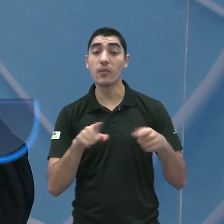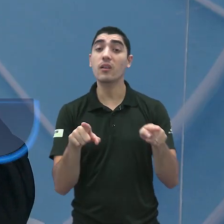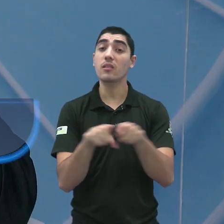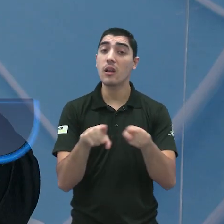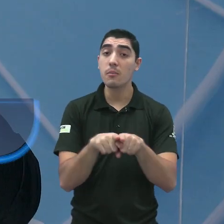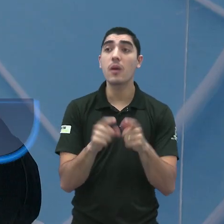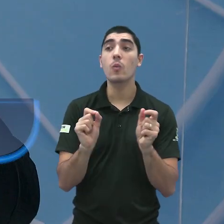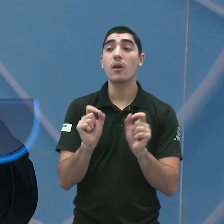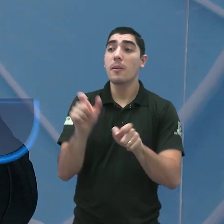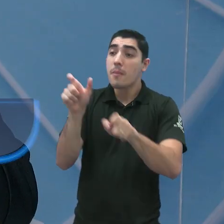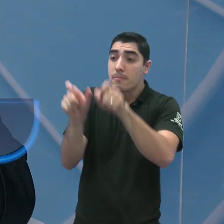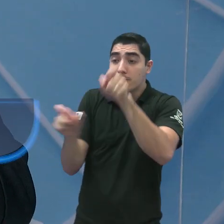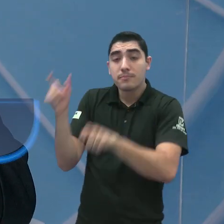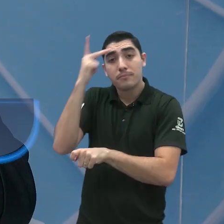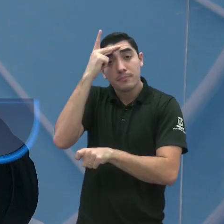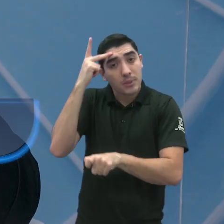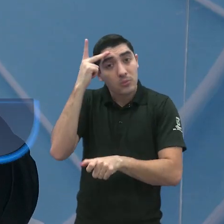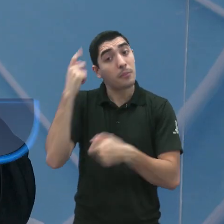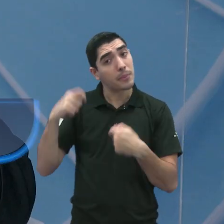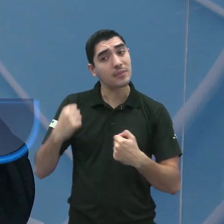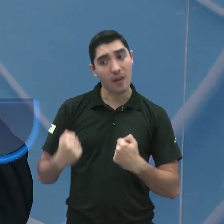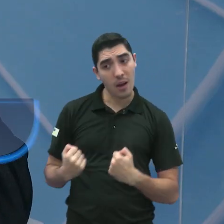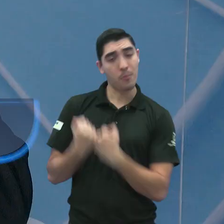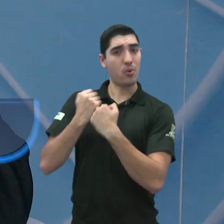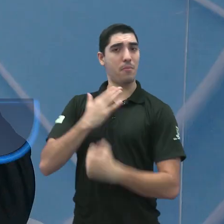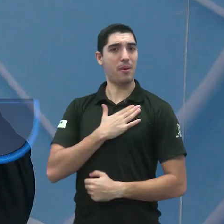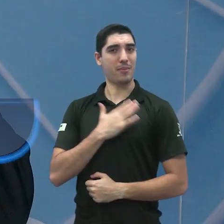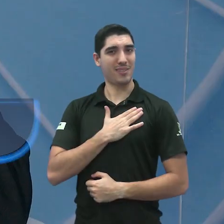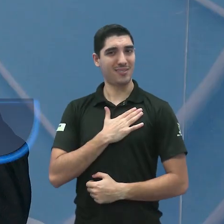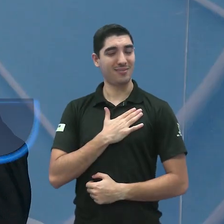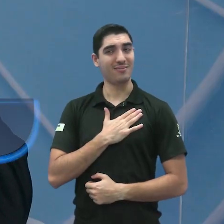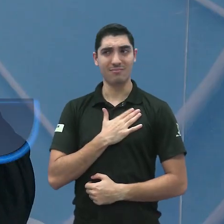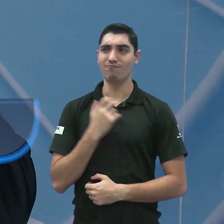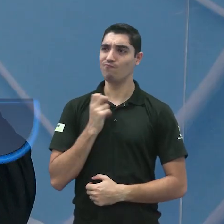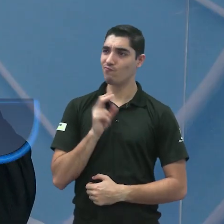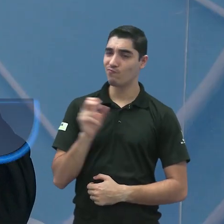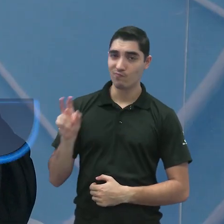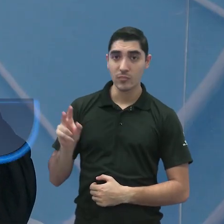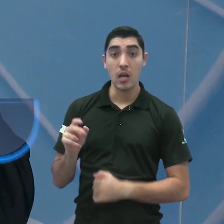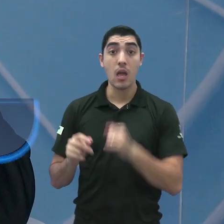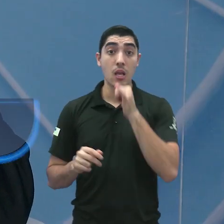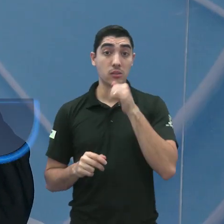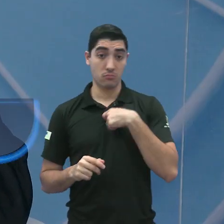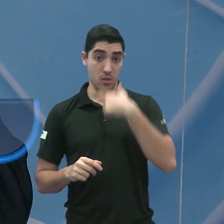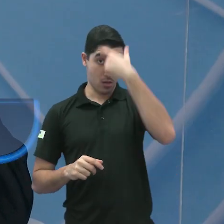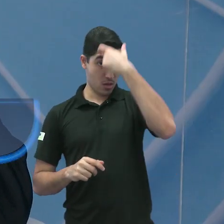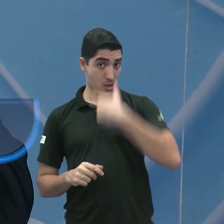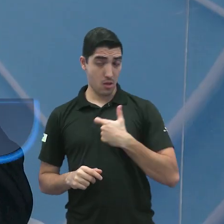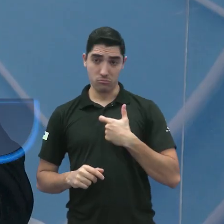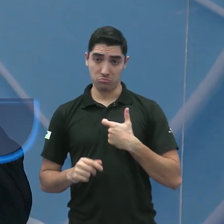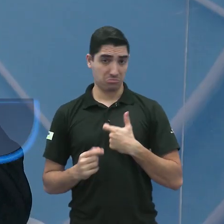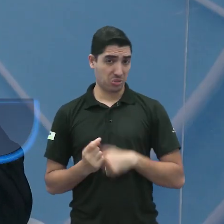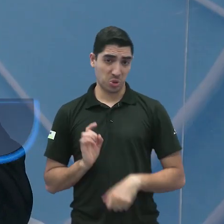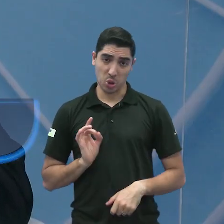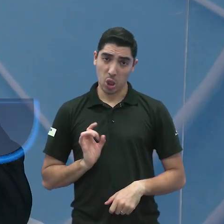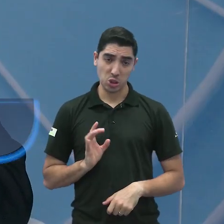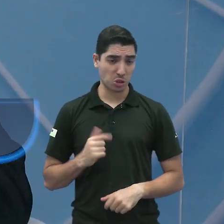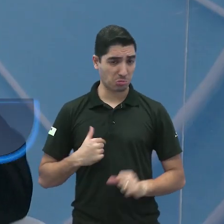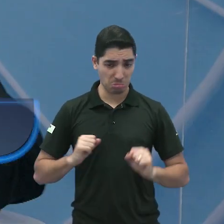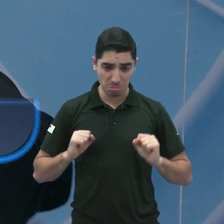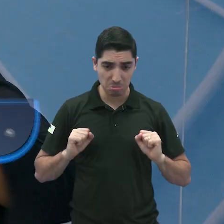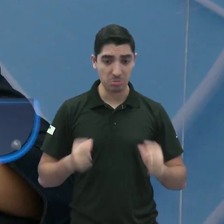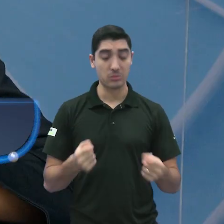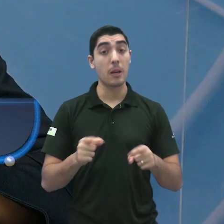pessoas que apoiem a sua trajetória. Porque, como eu falei, eu faço isso de forma 100% voluntária. Mas porque eu